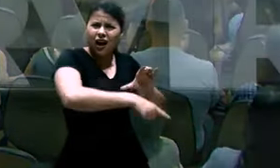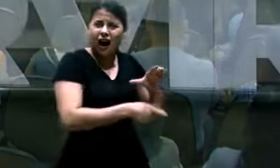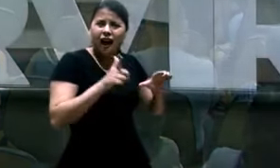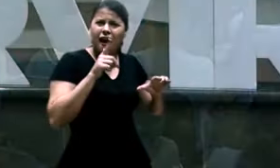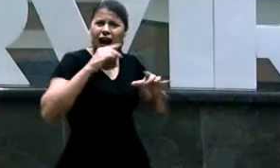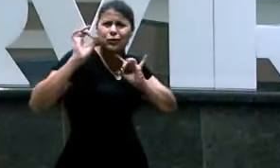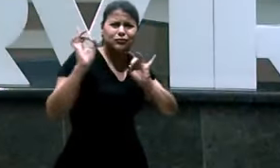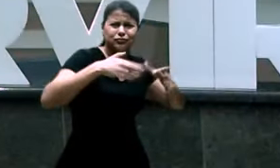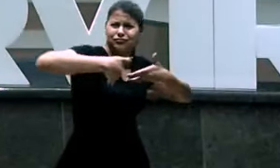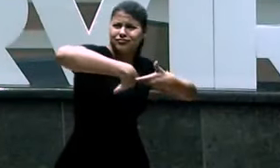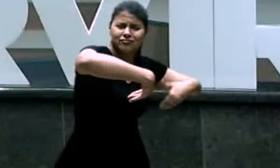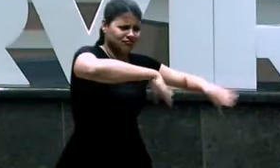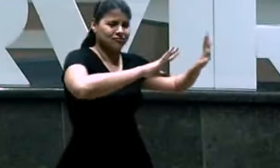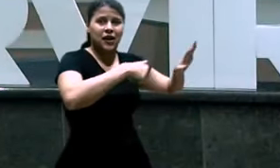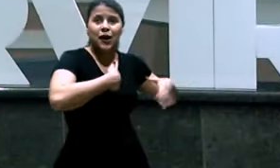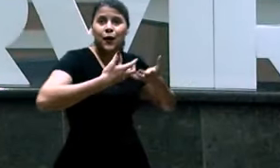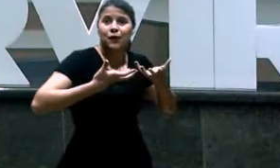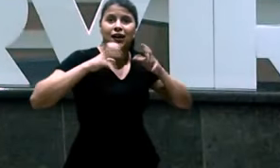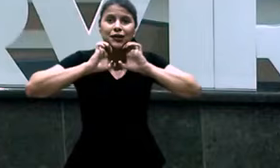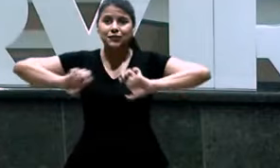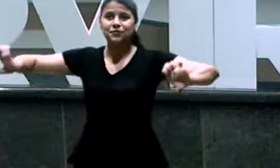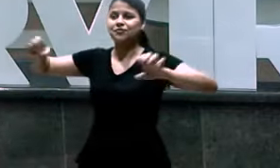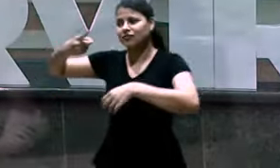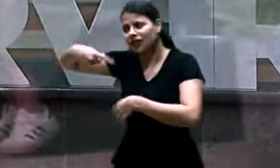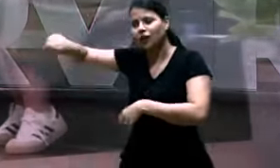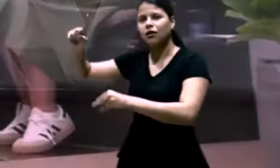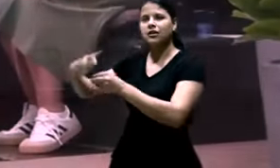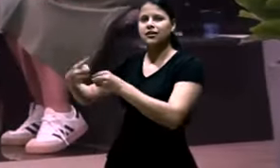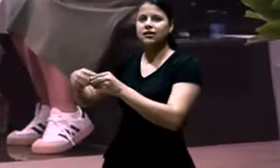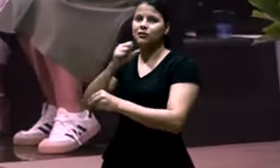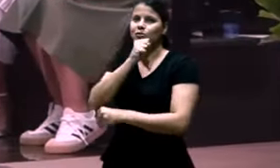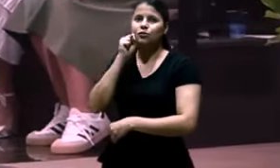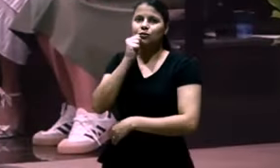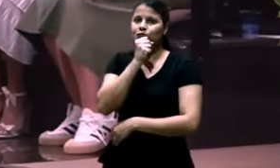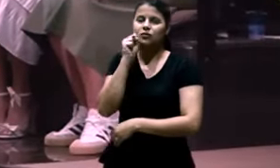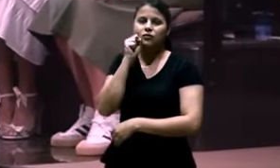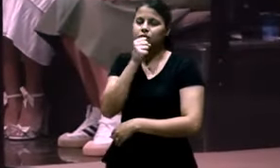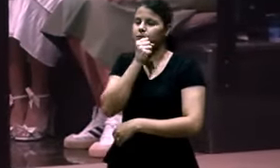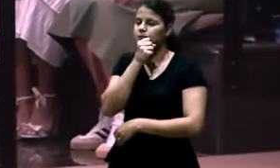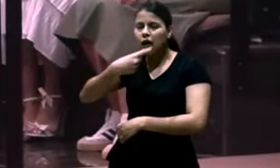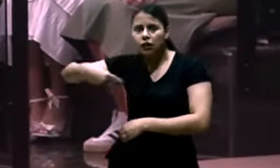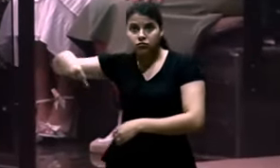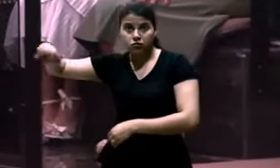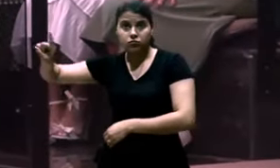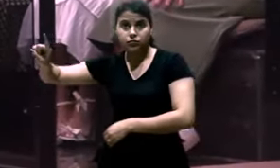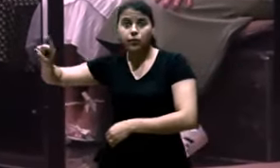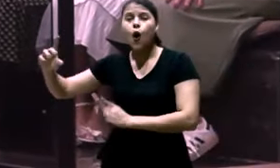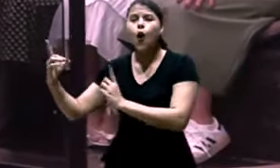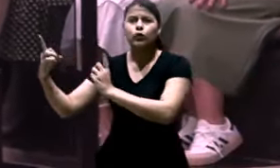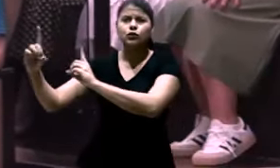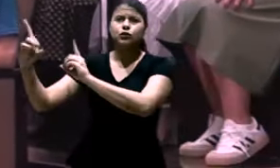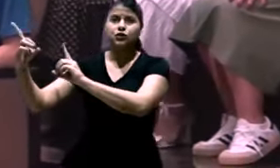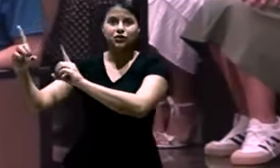Só quem é e serve faz isso. De repente os discípulos voltaram. Estou falando dos discípulos.